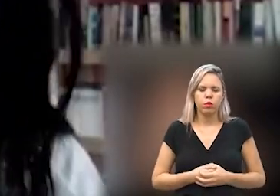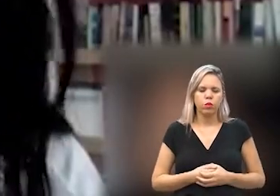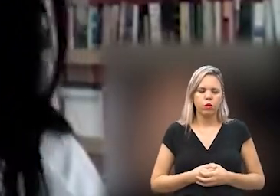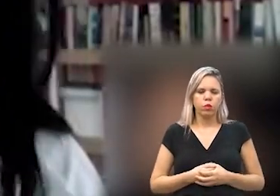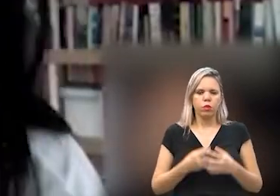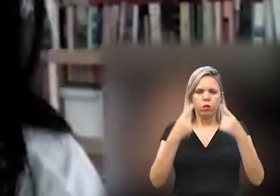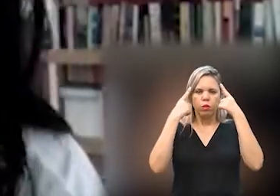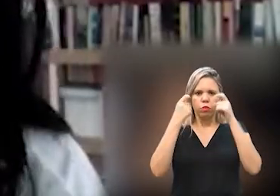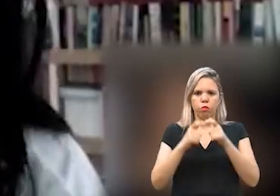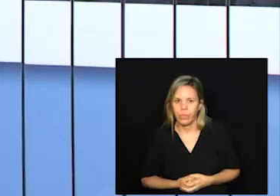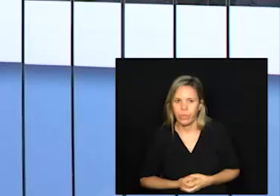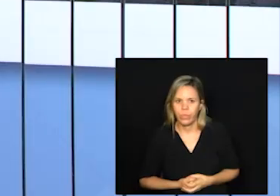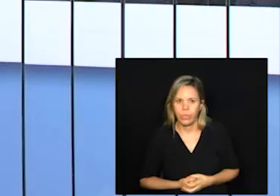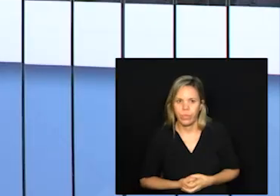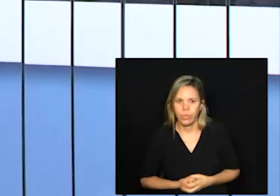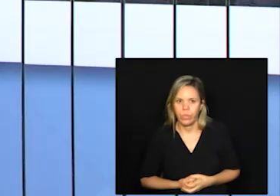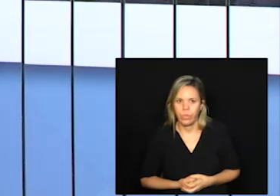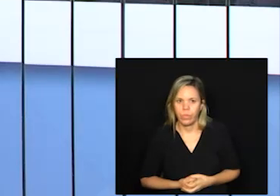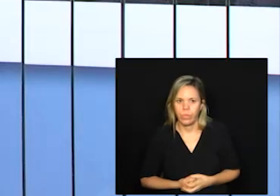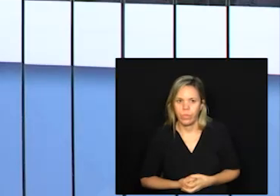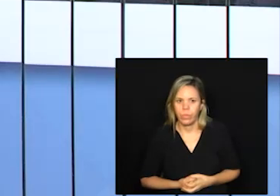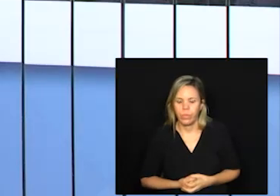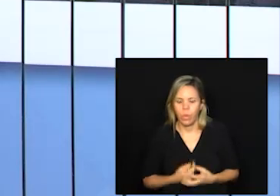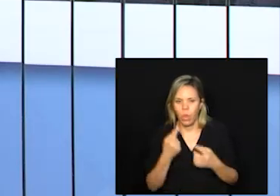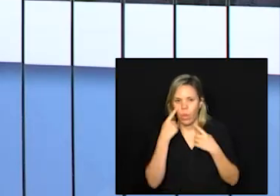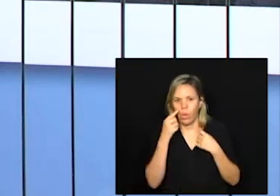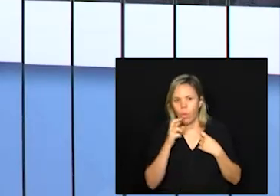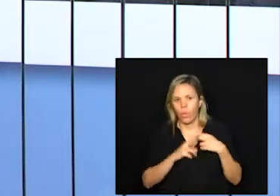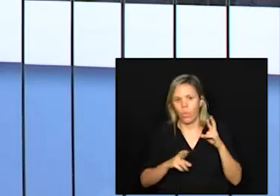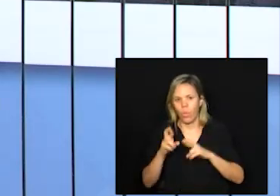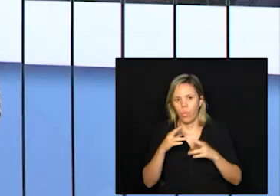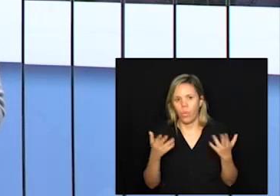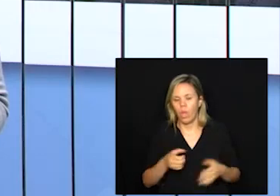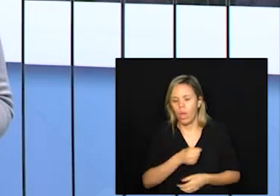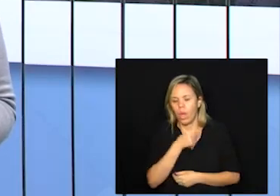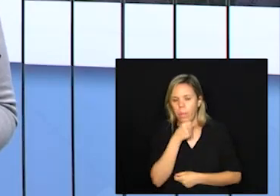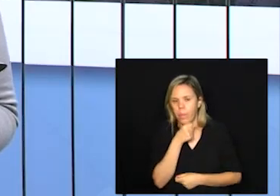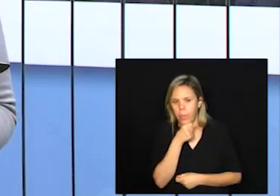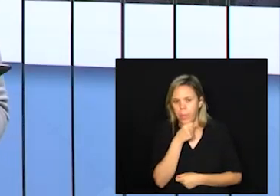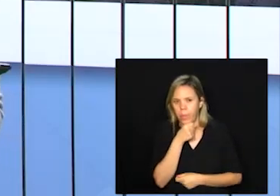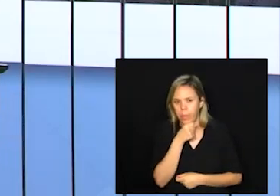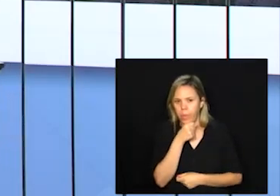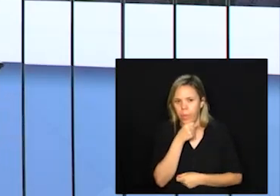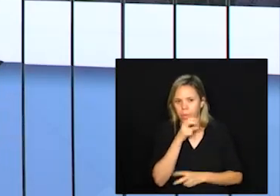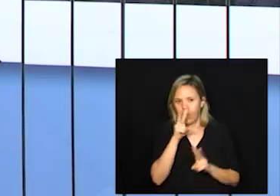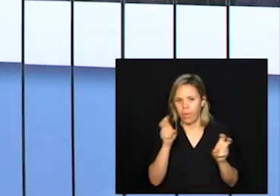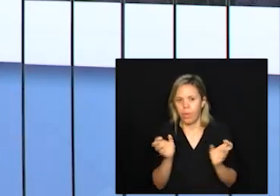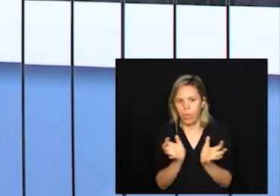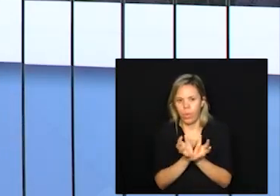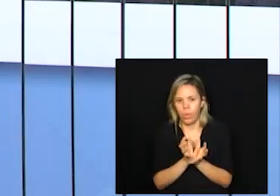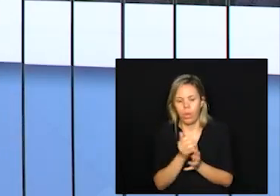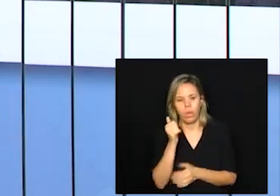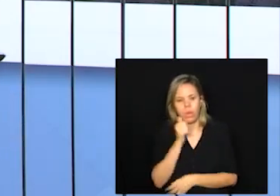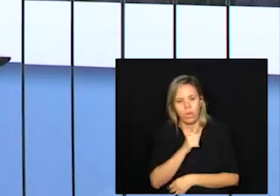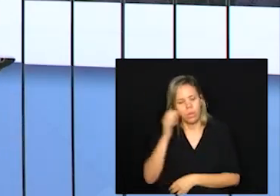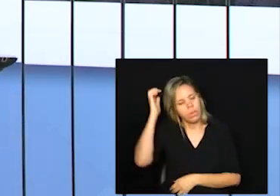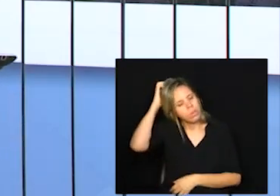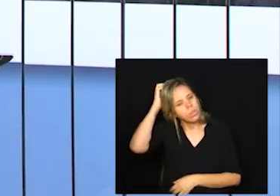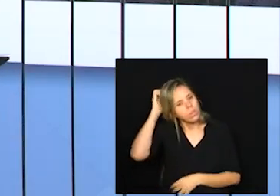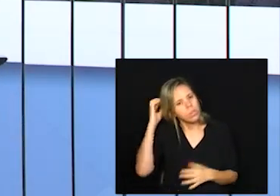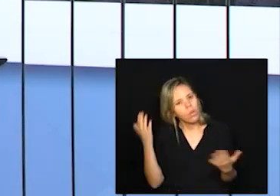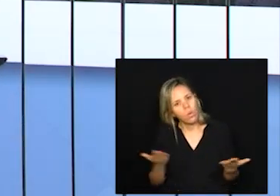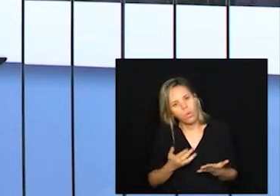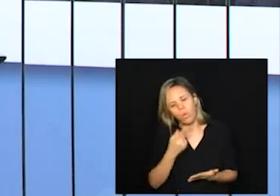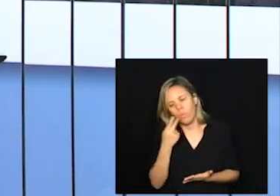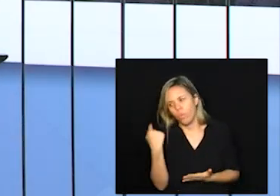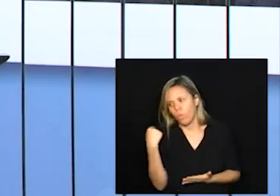a violência aumentou. Acabou de conferir aí a reportagem que tratou da Comissão da Mulher. Hoje a gente